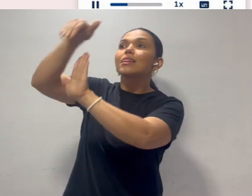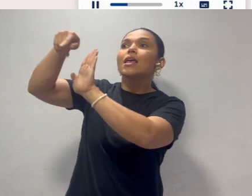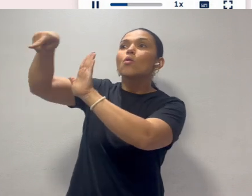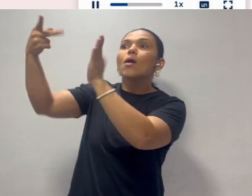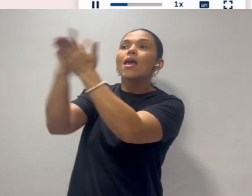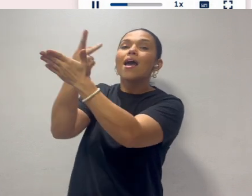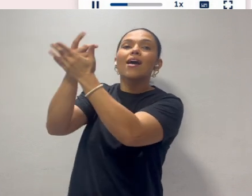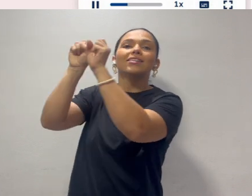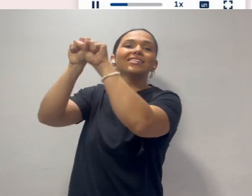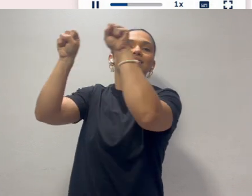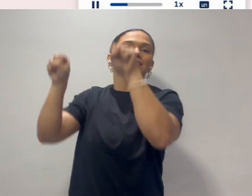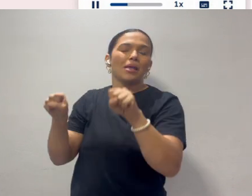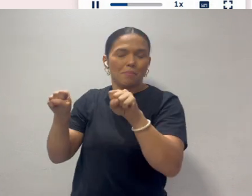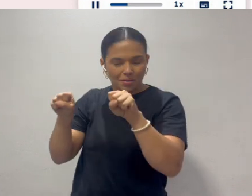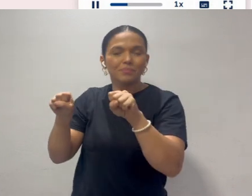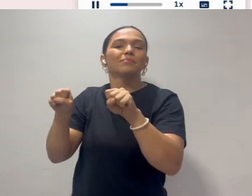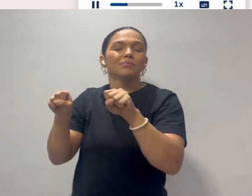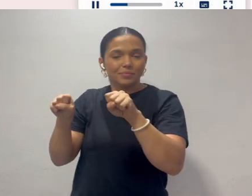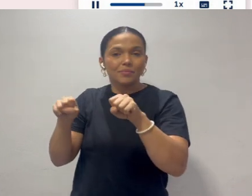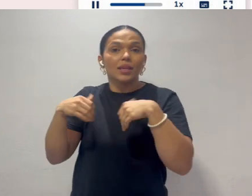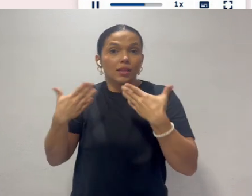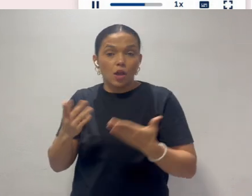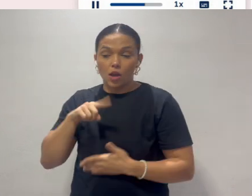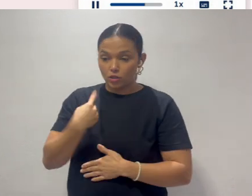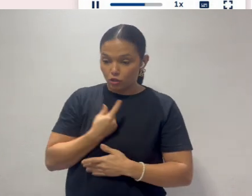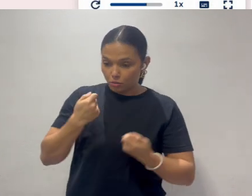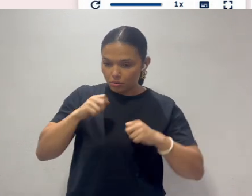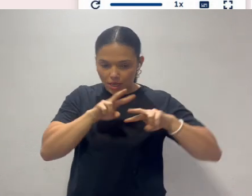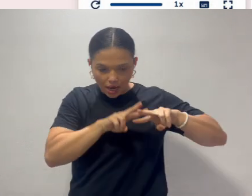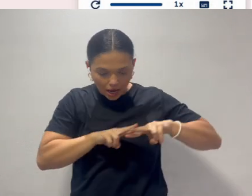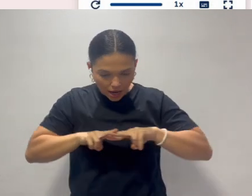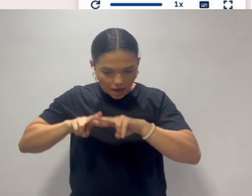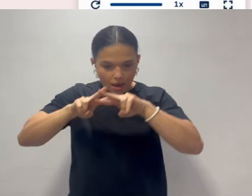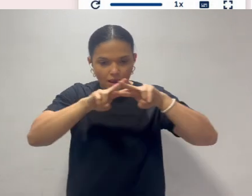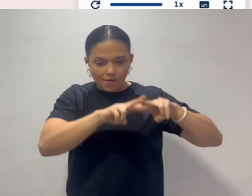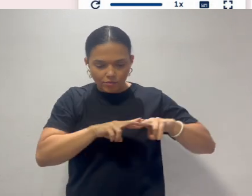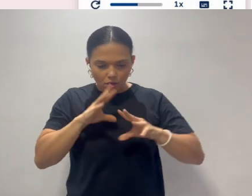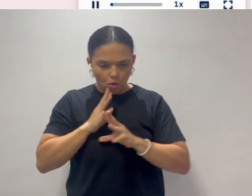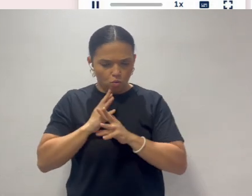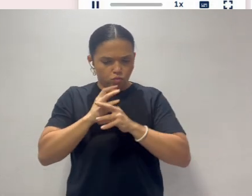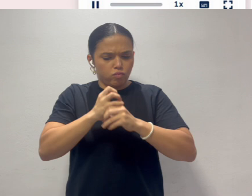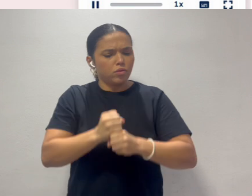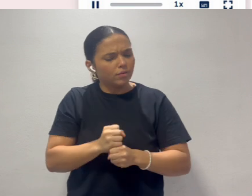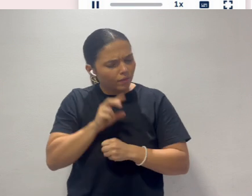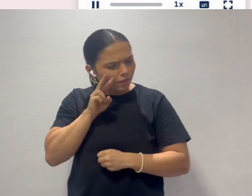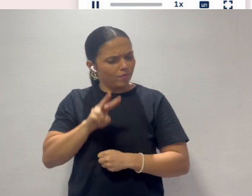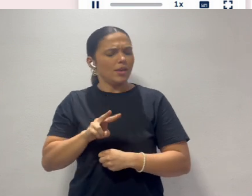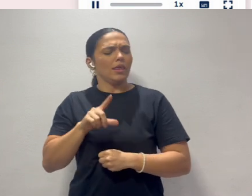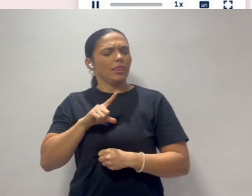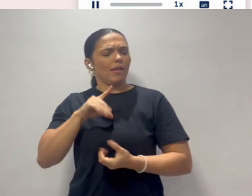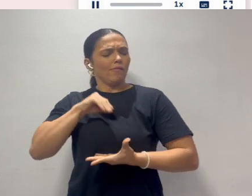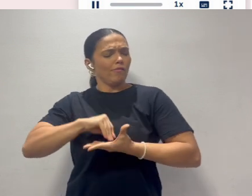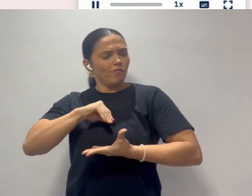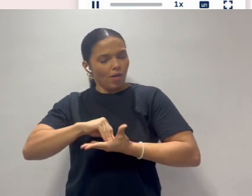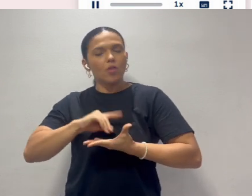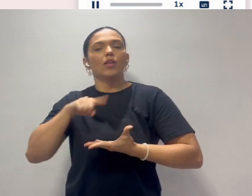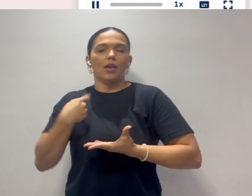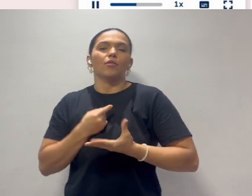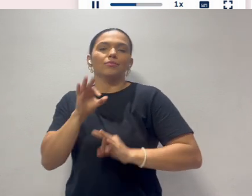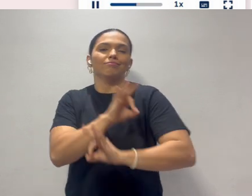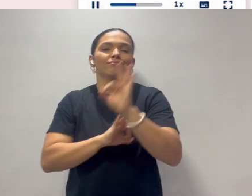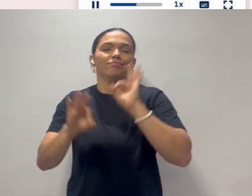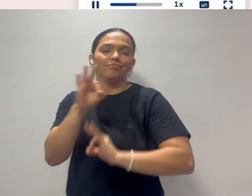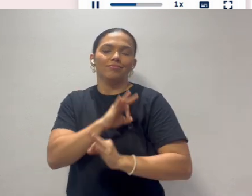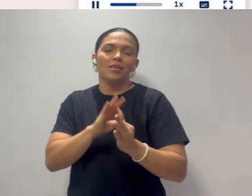Então, nós vamos fazer a revisão, se for para majorar de uma forma positiva, damos entrada. Tá? E nós já pontuamos